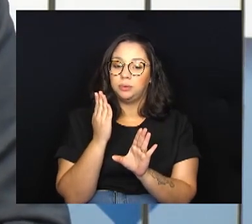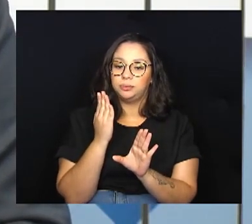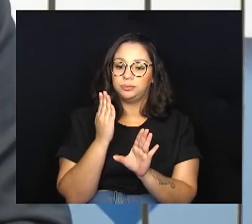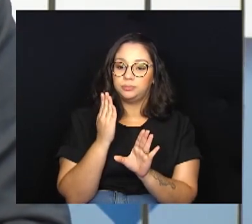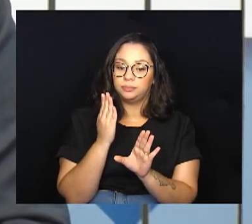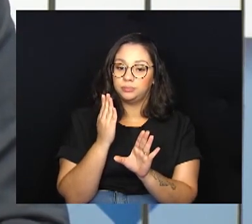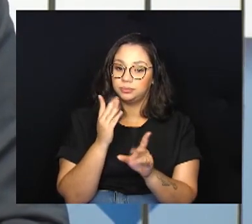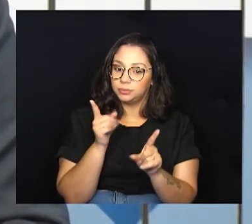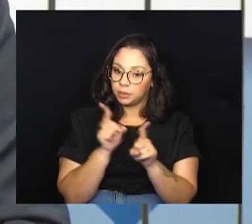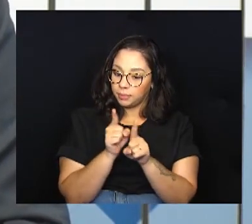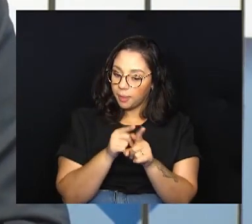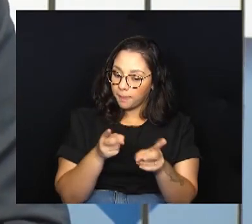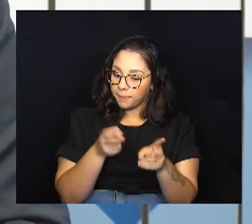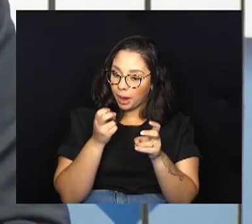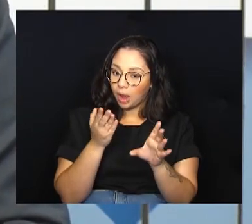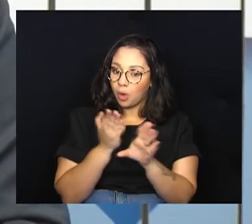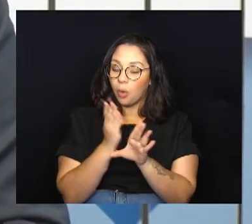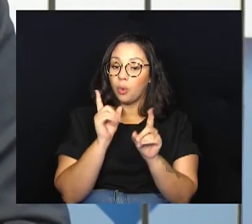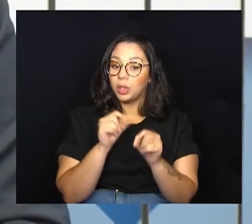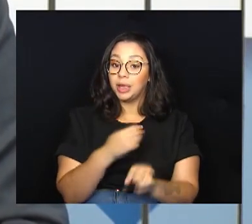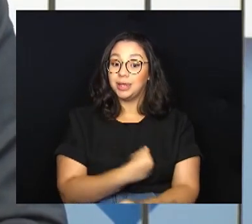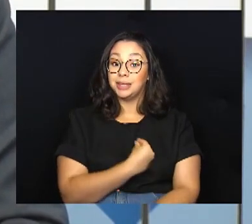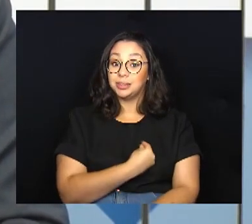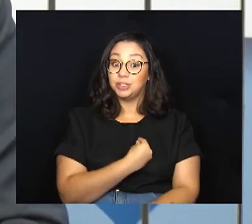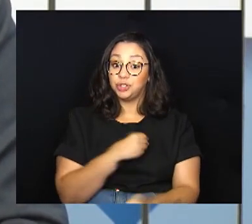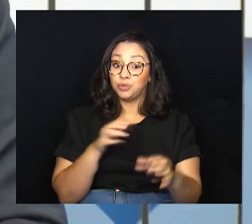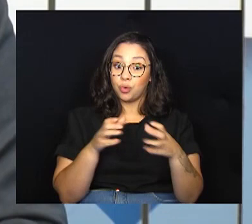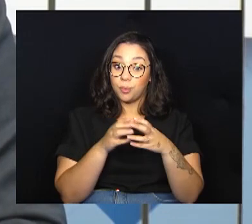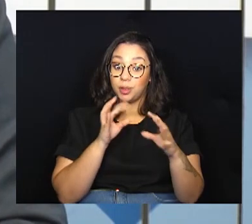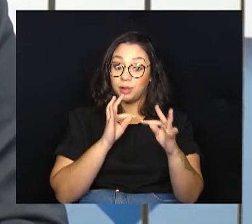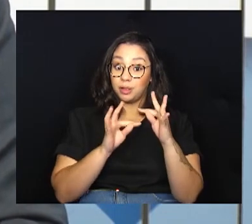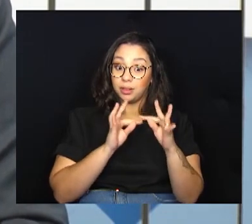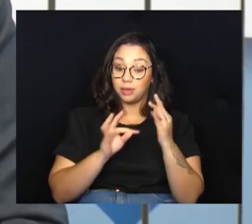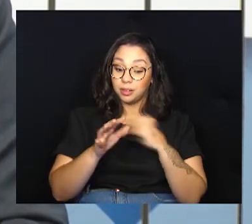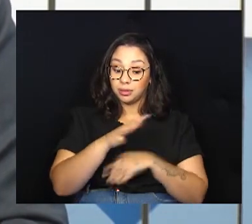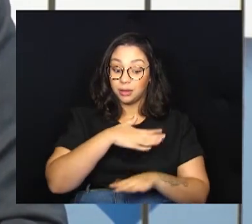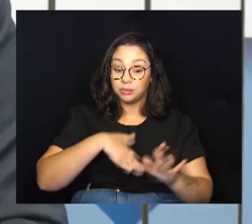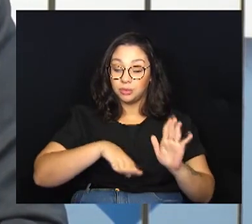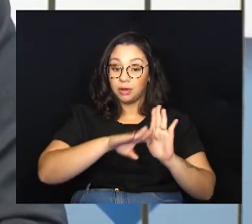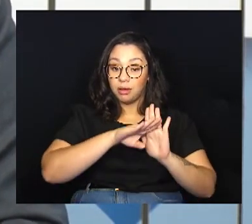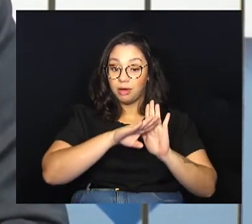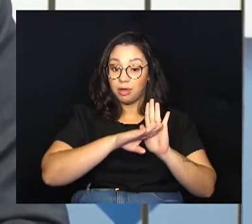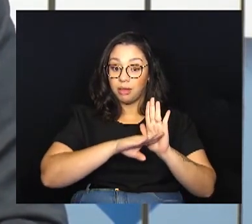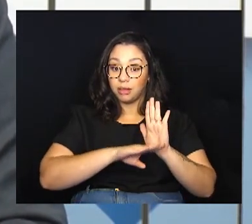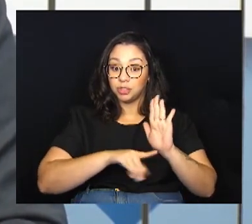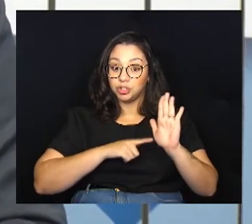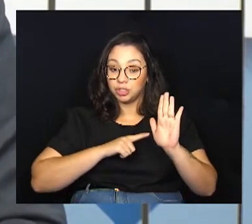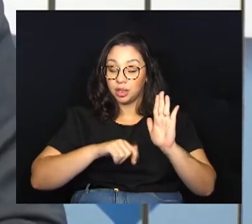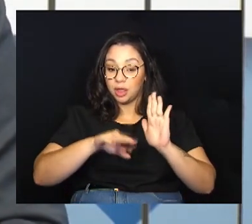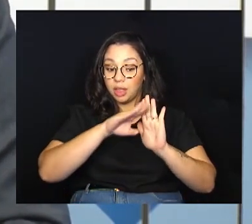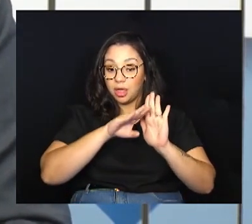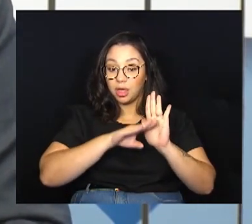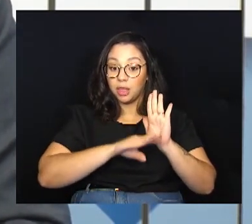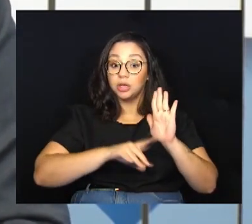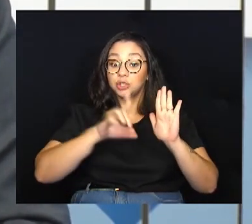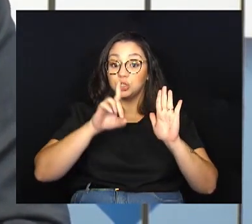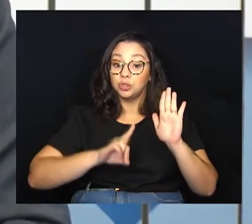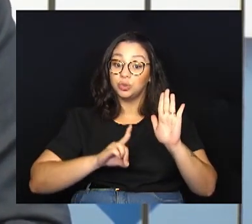Sim. Na nossa próxima reunião do Conselho, que é agora na próxima sexta-feira, na